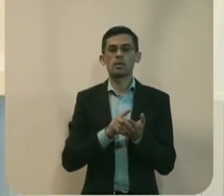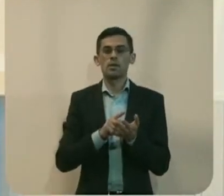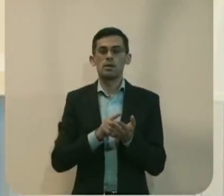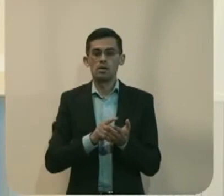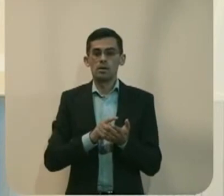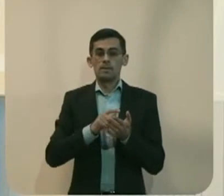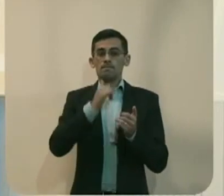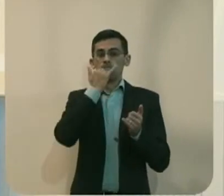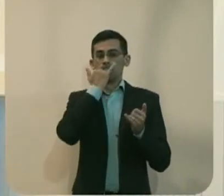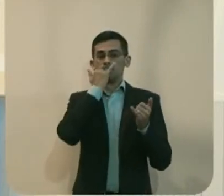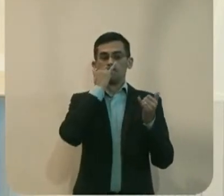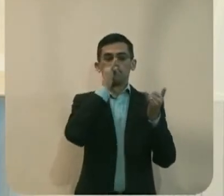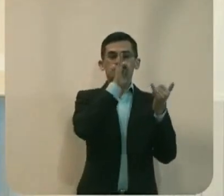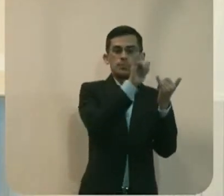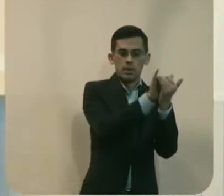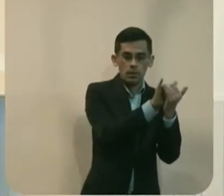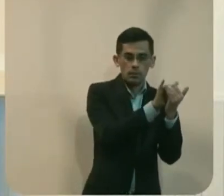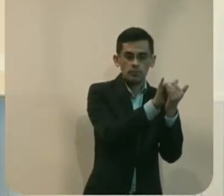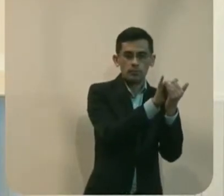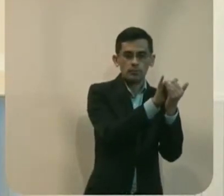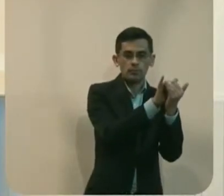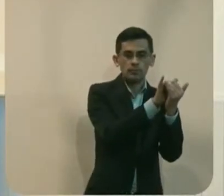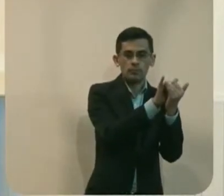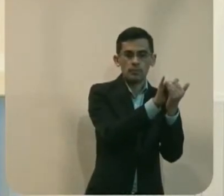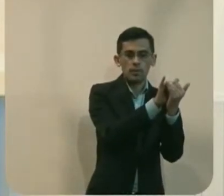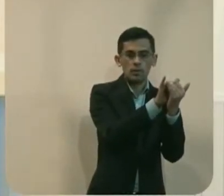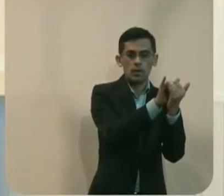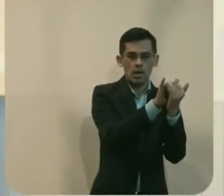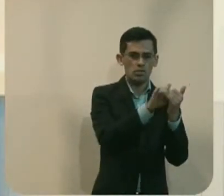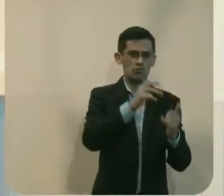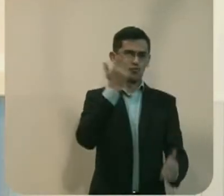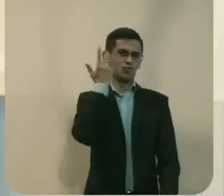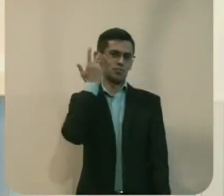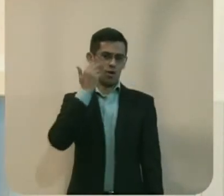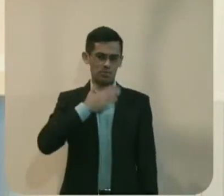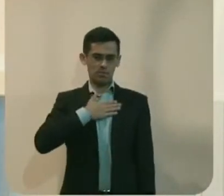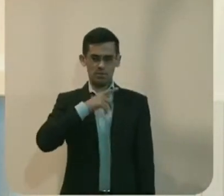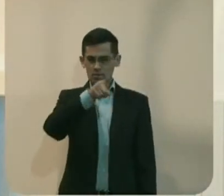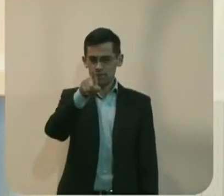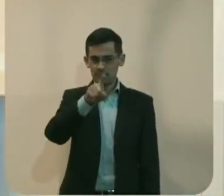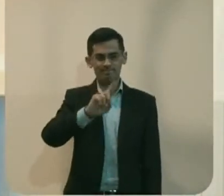o perdão não é natural para nós.